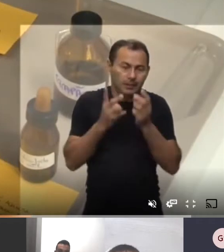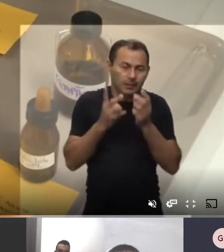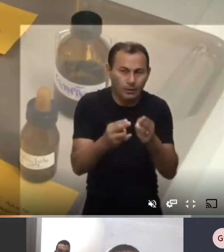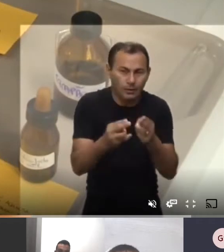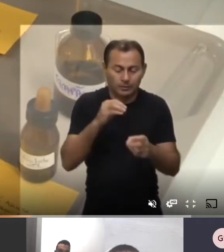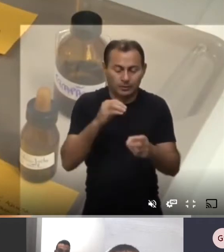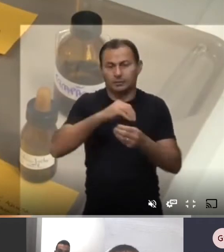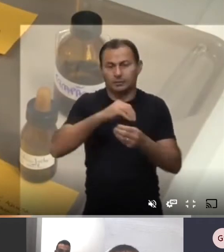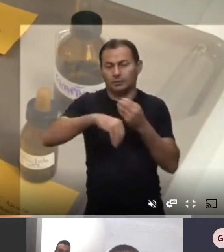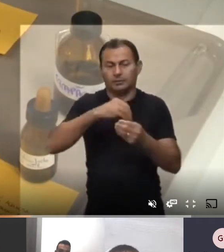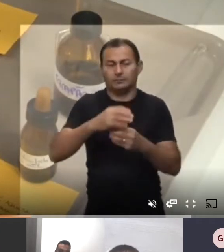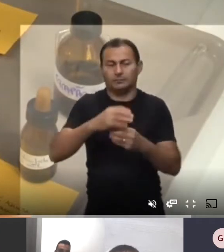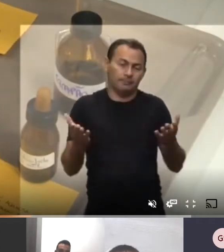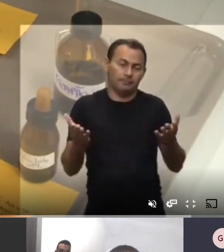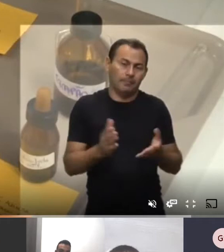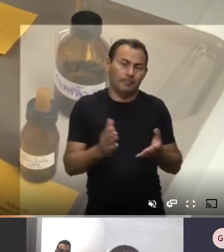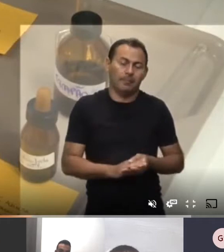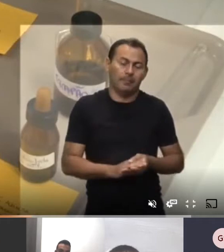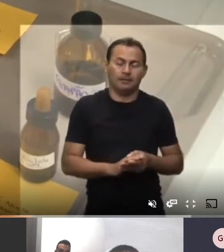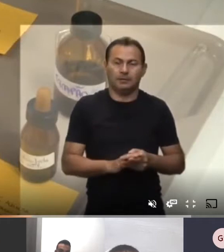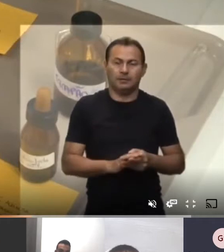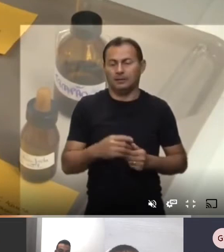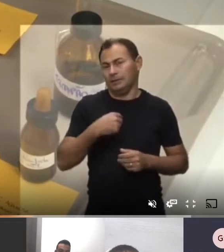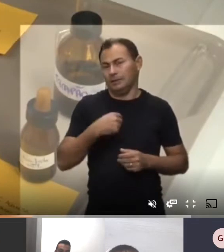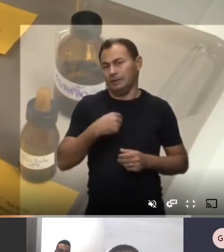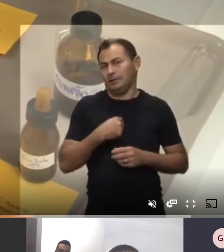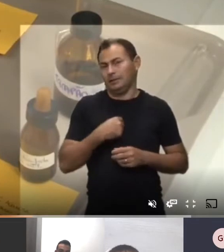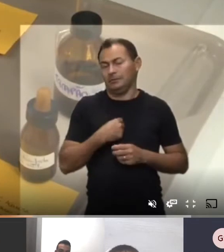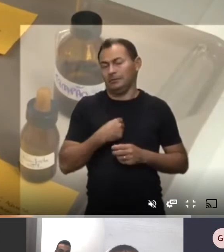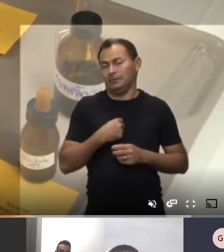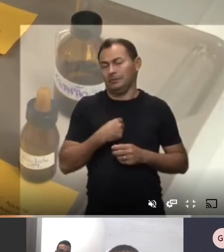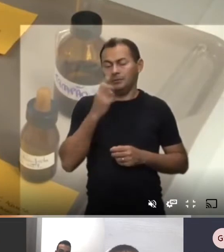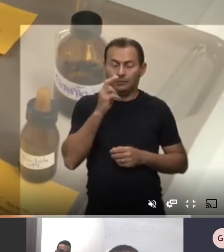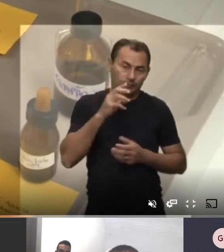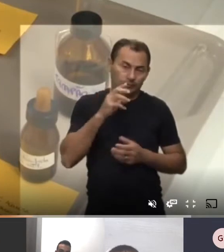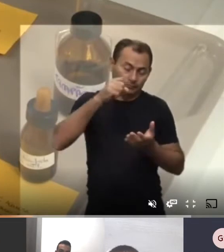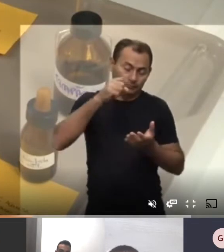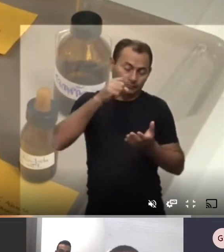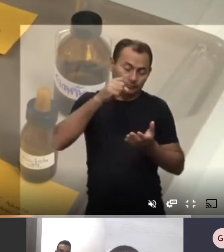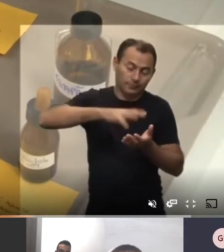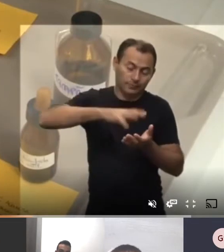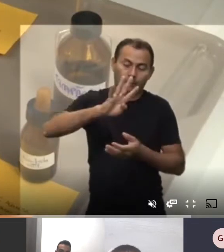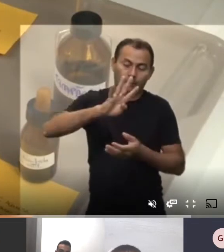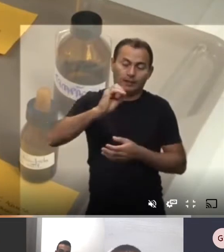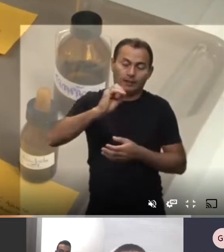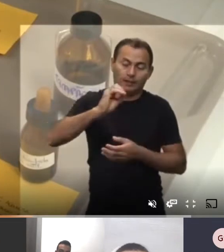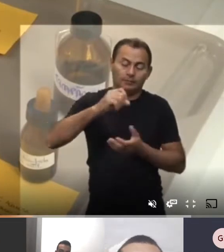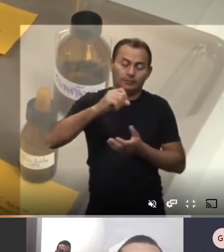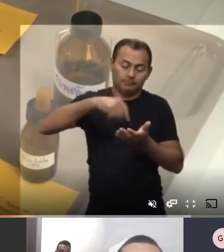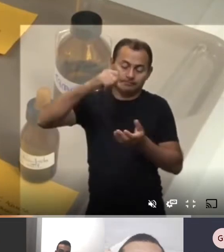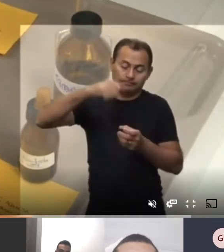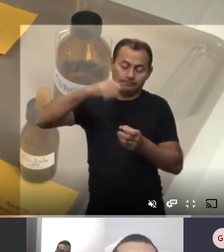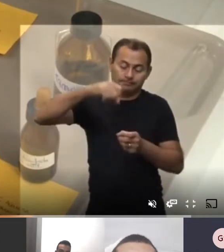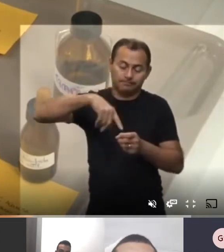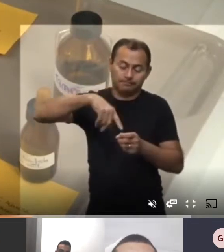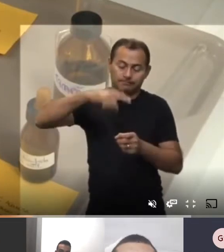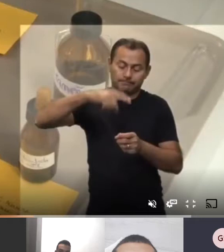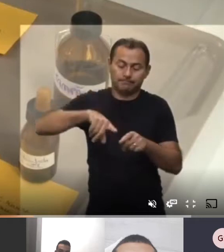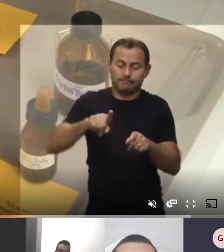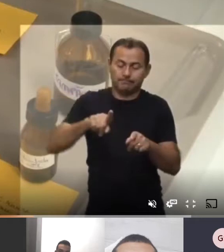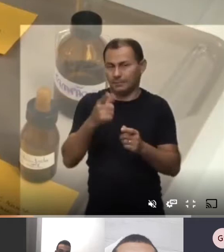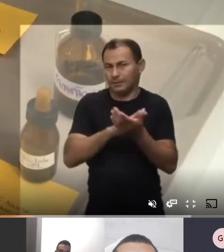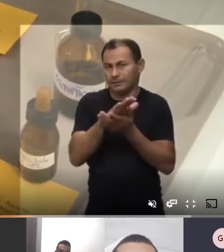né? Vocês viram que da água mudou rapidão, né? Com a gota a água já mudou, né? O pH já mudou.